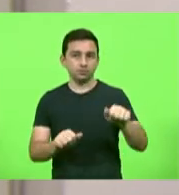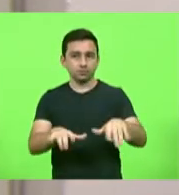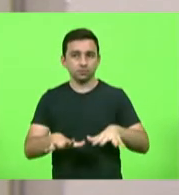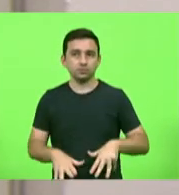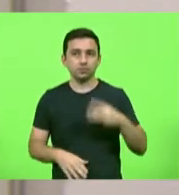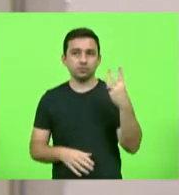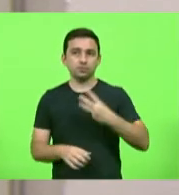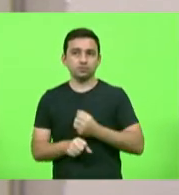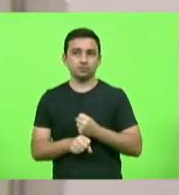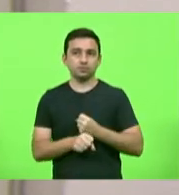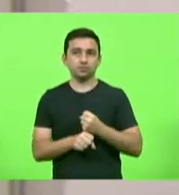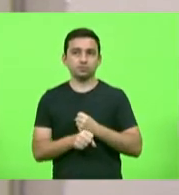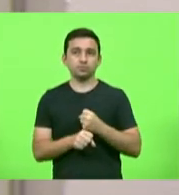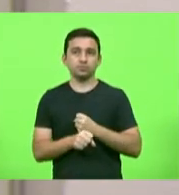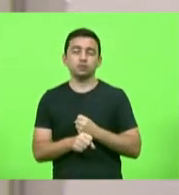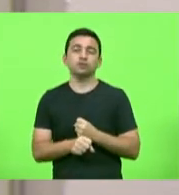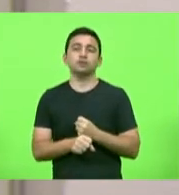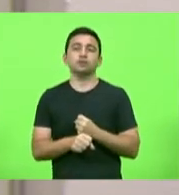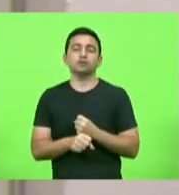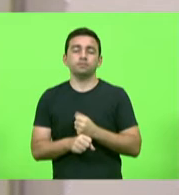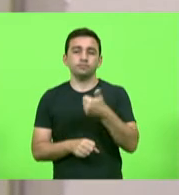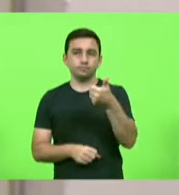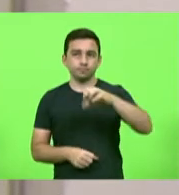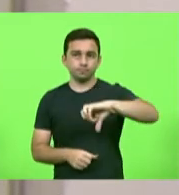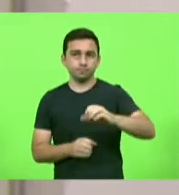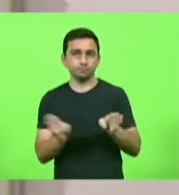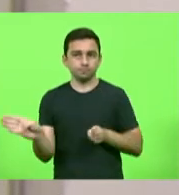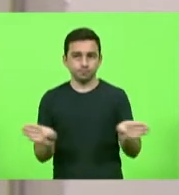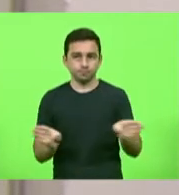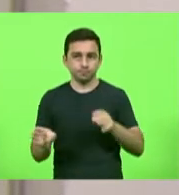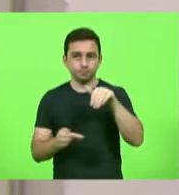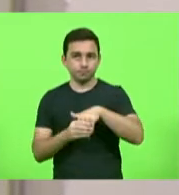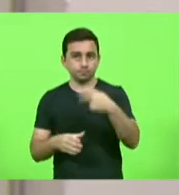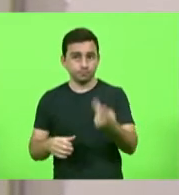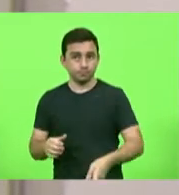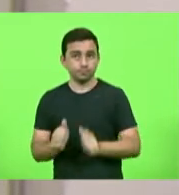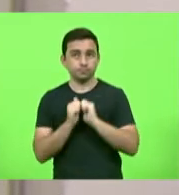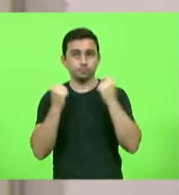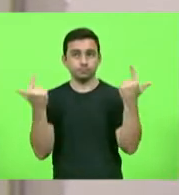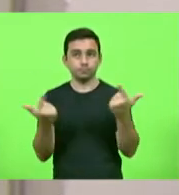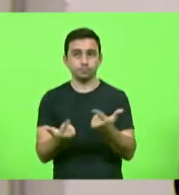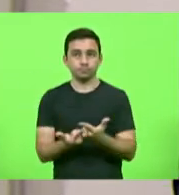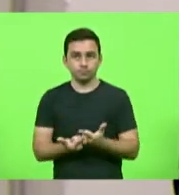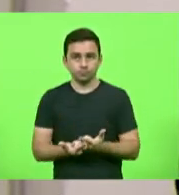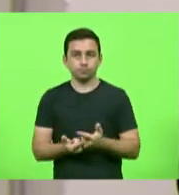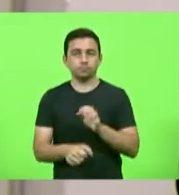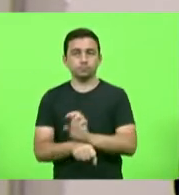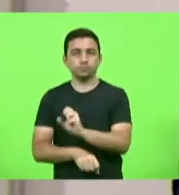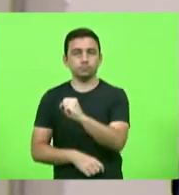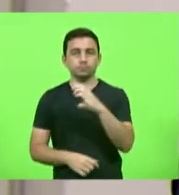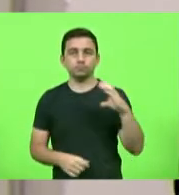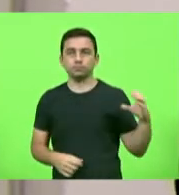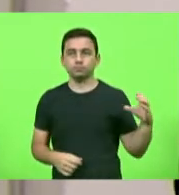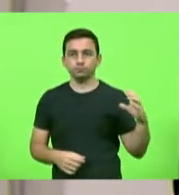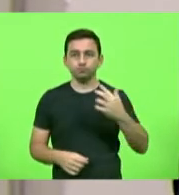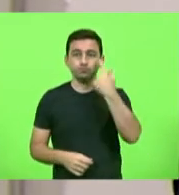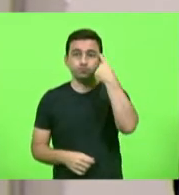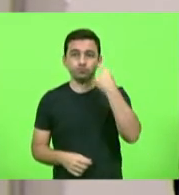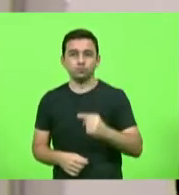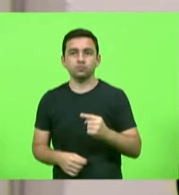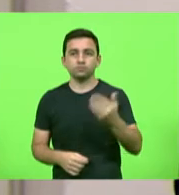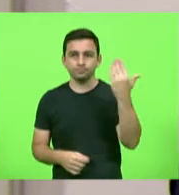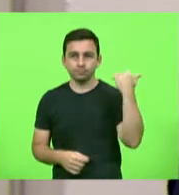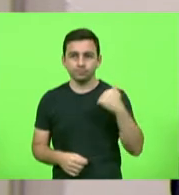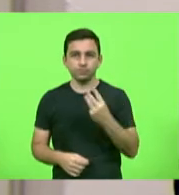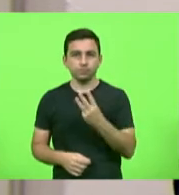da 3ª Sessão Legislativa da 19ª Legislatura da Assembleia Legislativa do Estado de Santa Catarina, realizada em 31 de